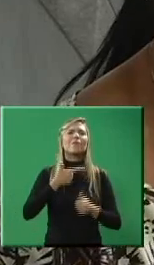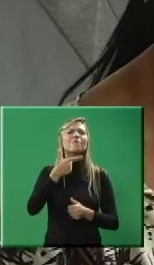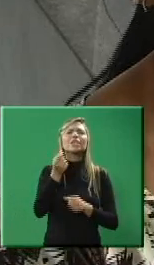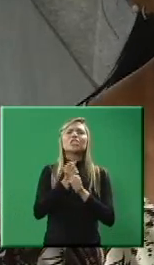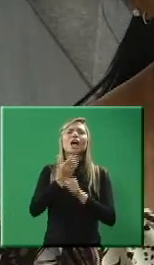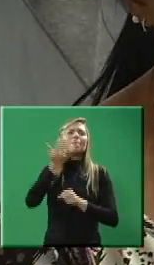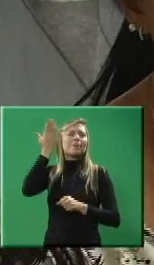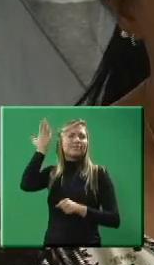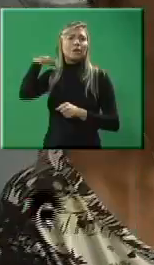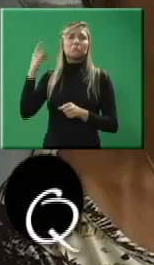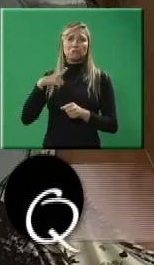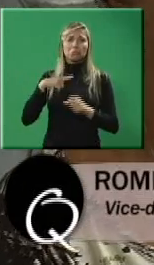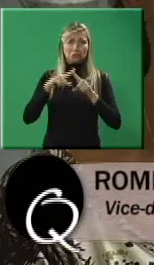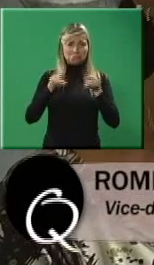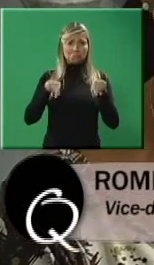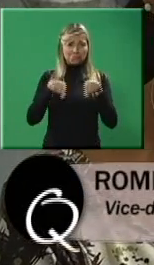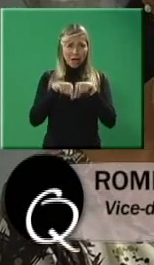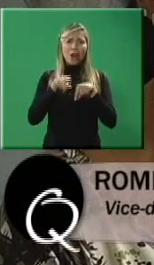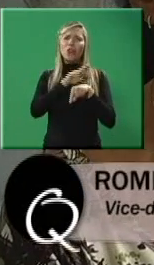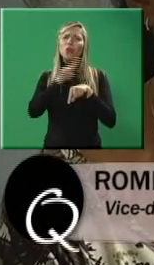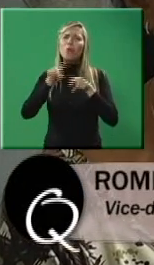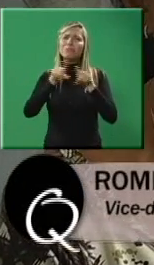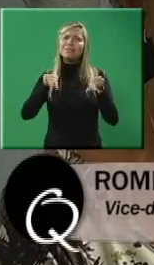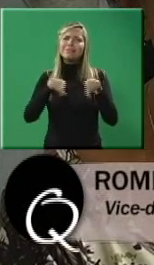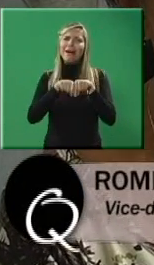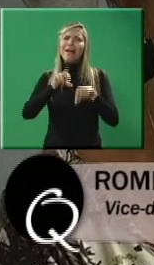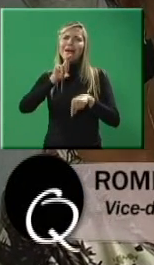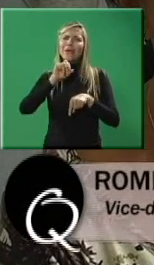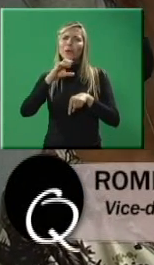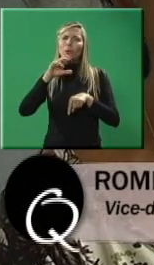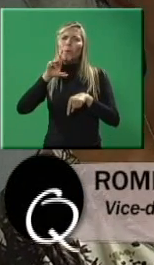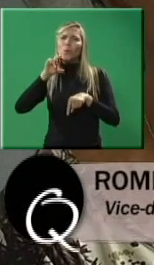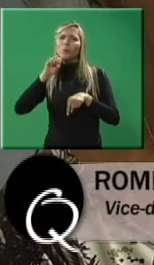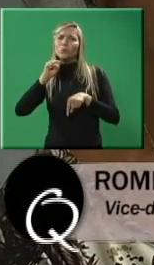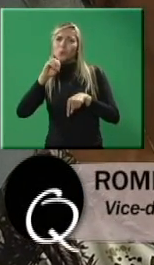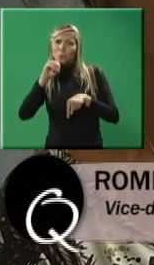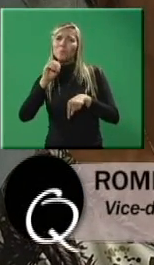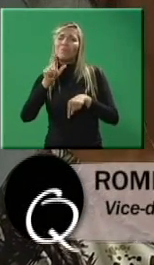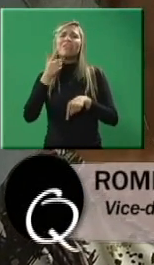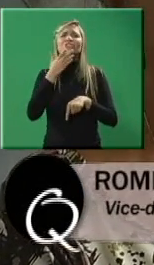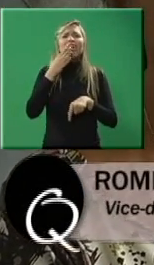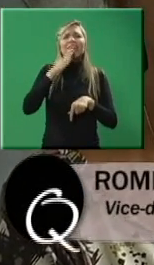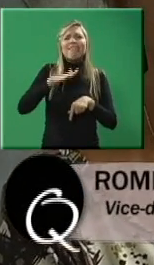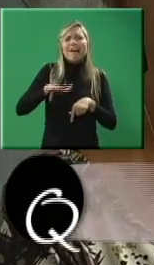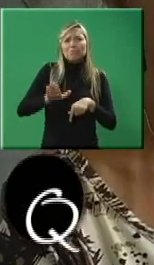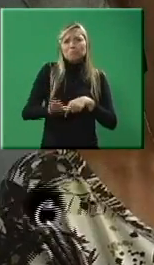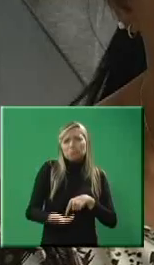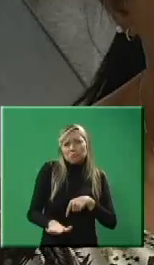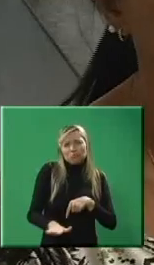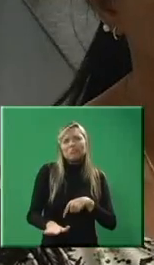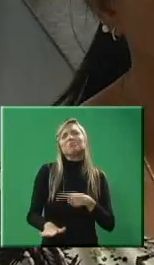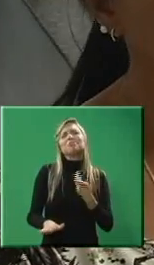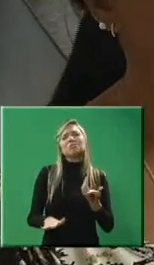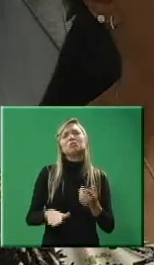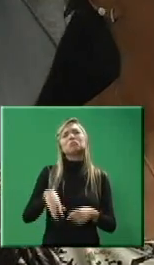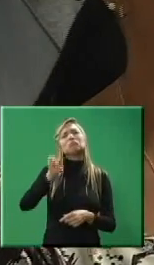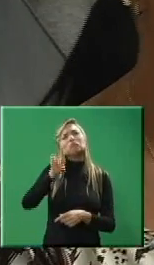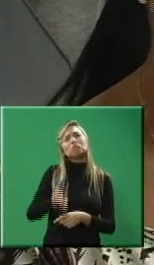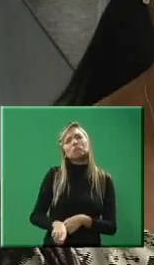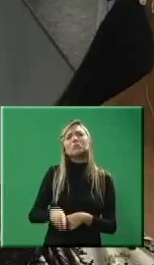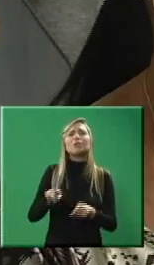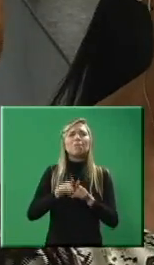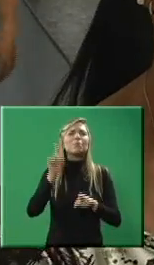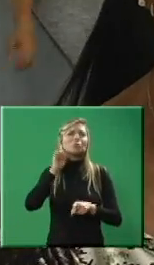Há 20 anos atrás, a gente tinha uma salinha chamada Salinha Recurso. A gente atendia crianças menores, né,